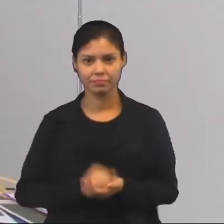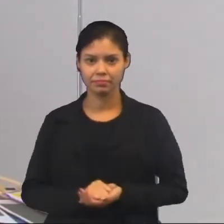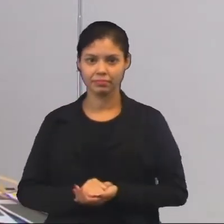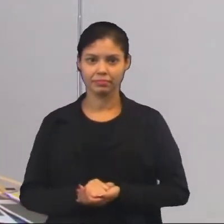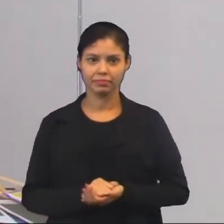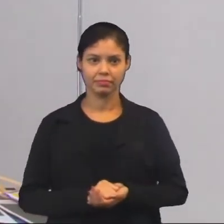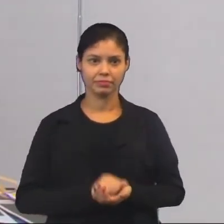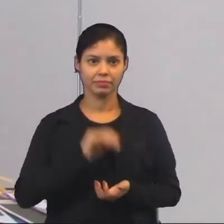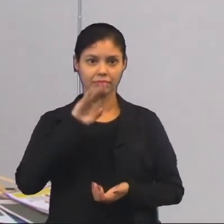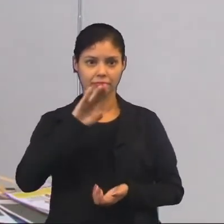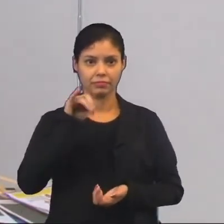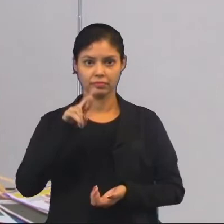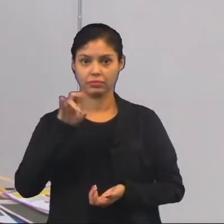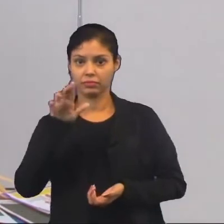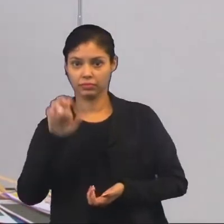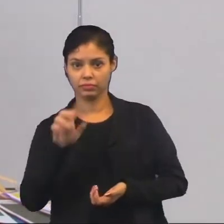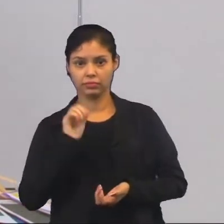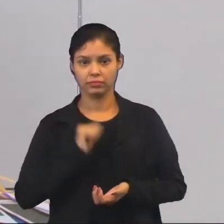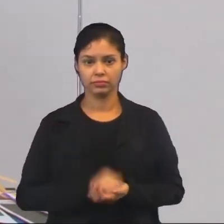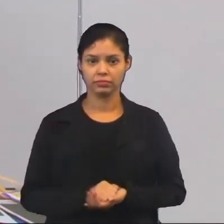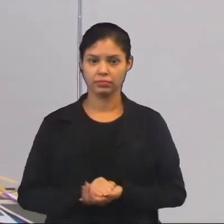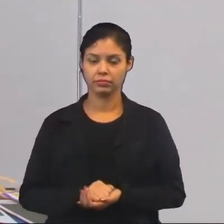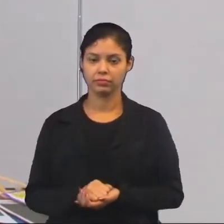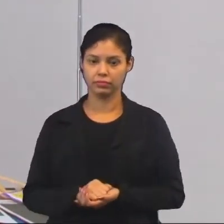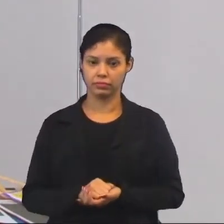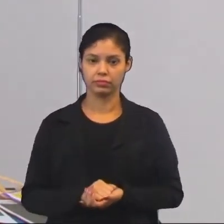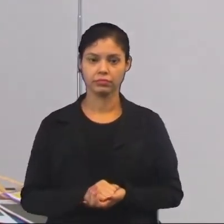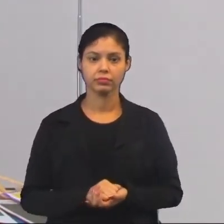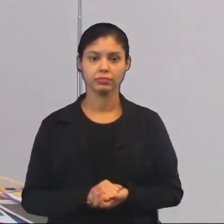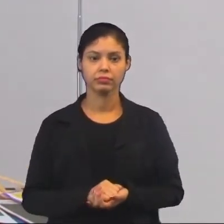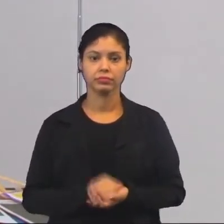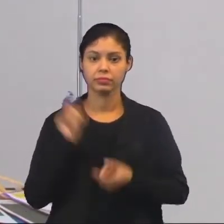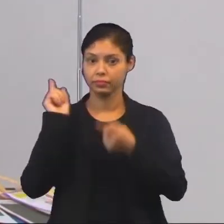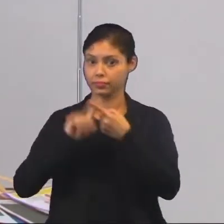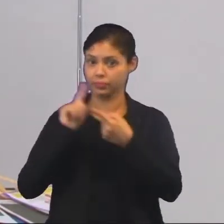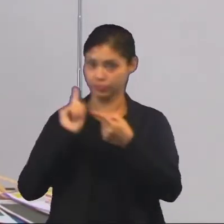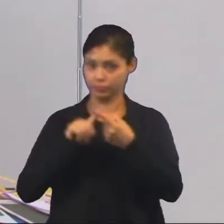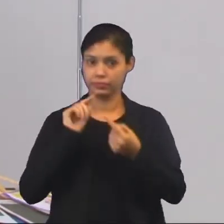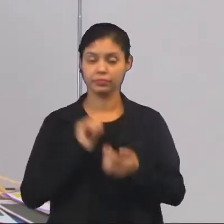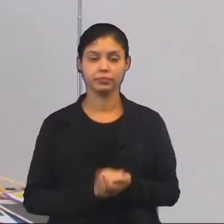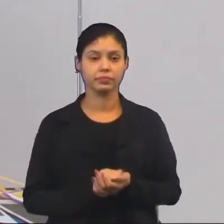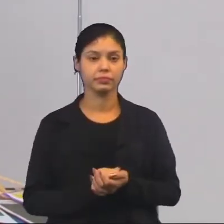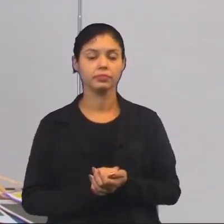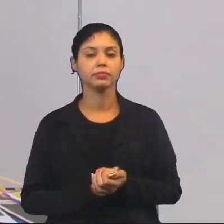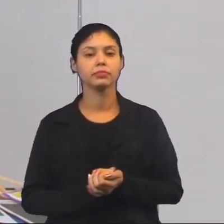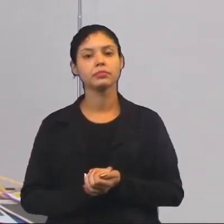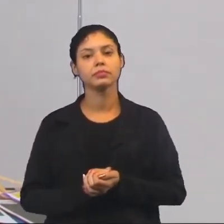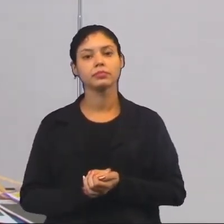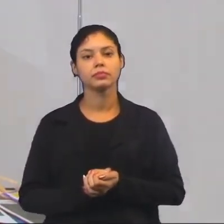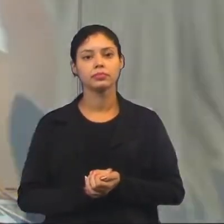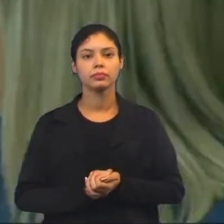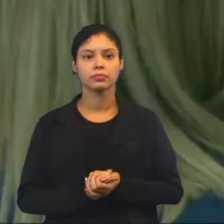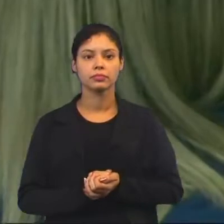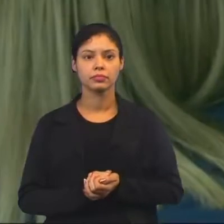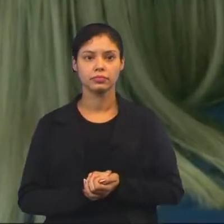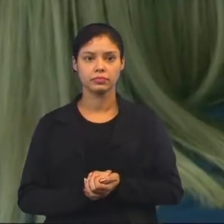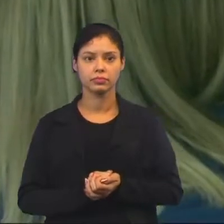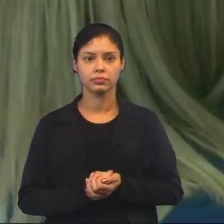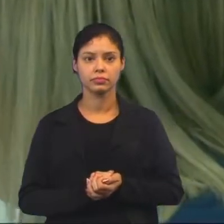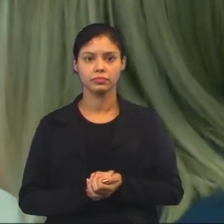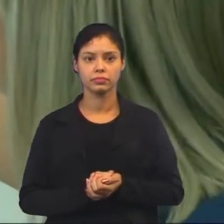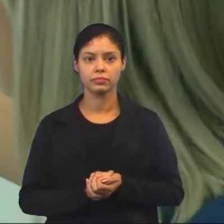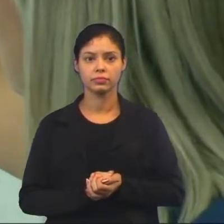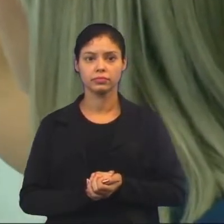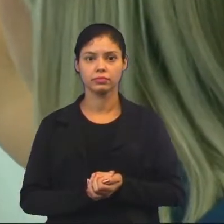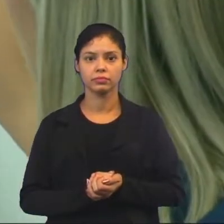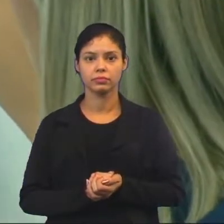é a manchete. A manchete é a primeira, né, o destaque da